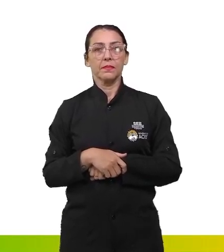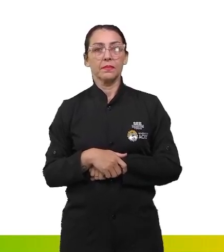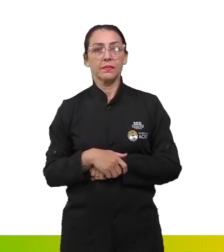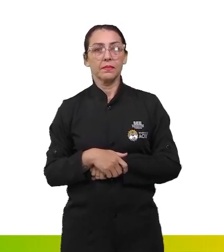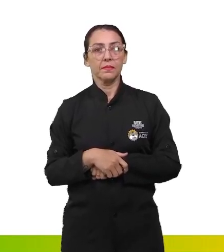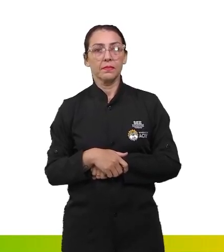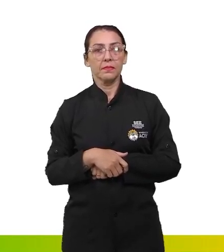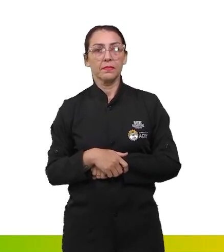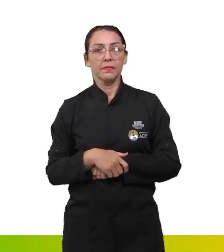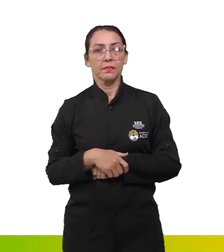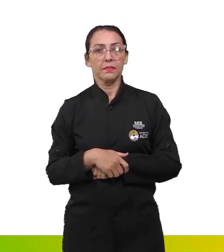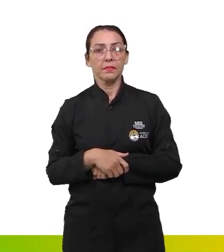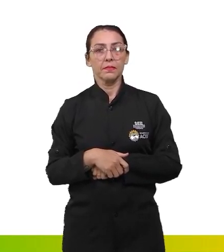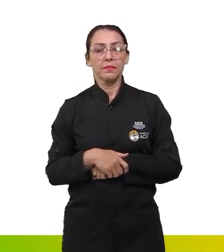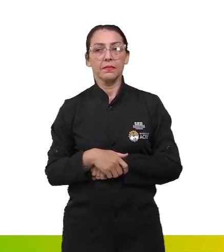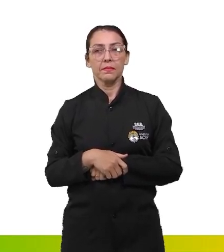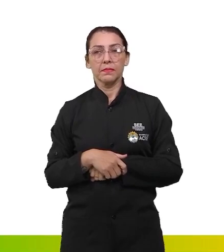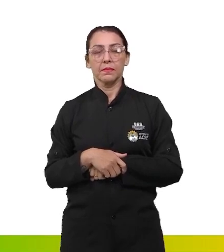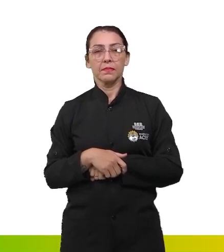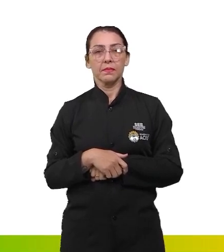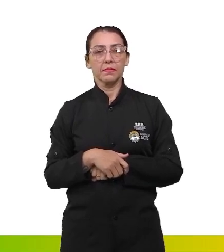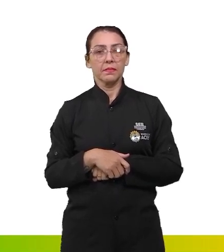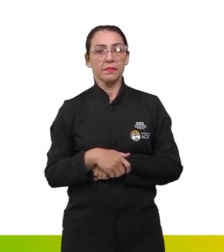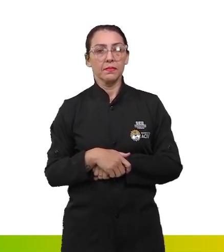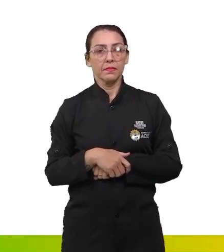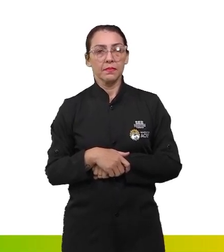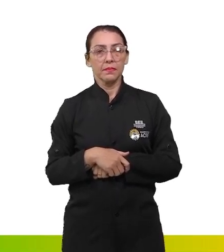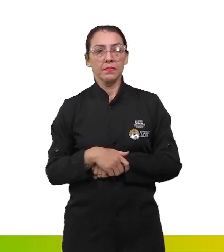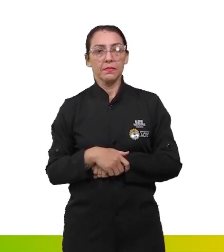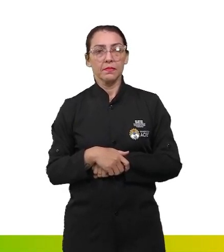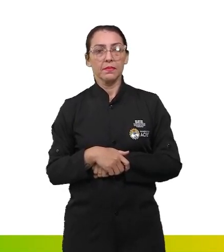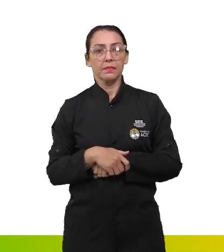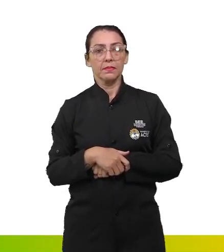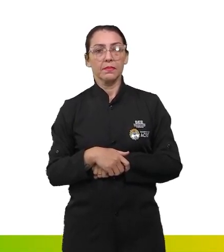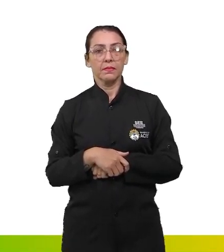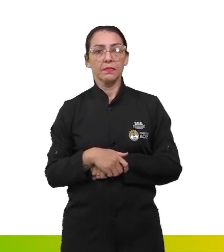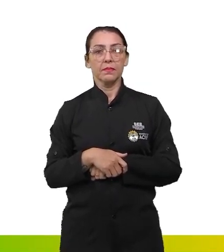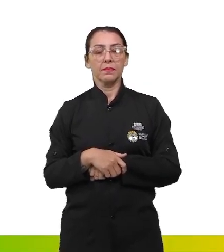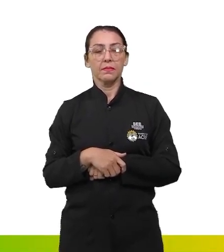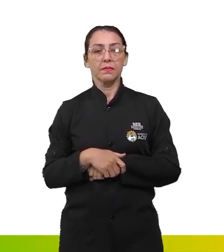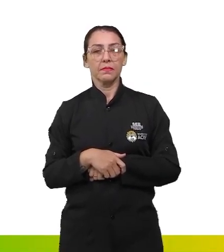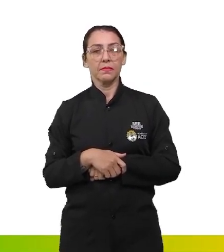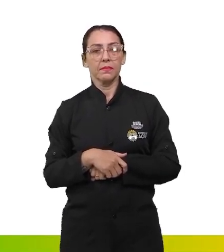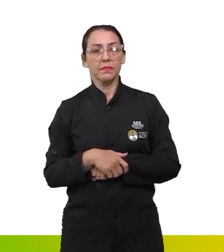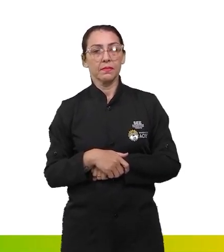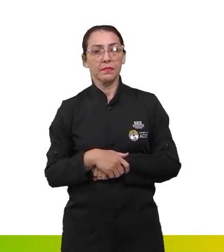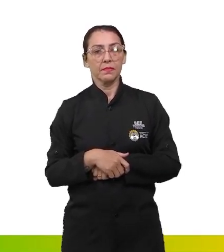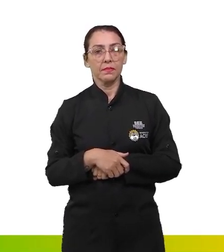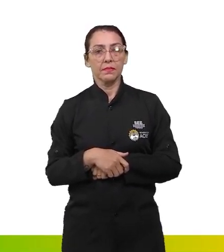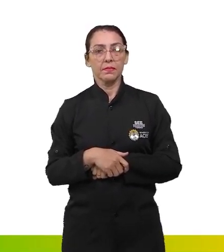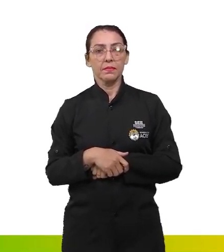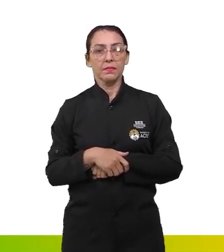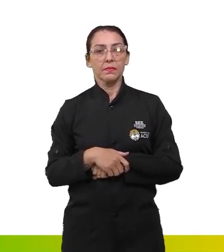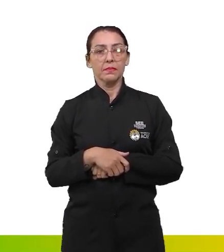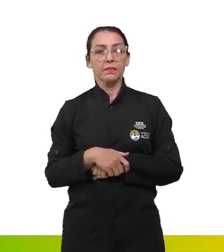Opa, perdão aqui, deixa o professor apanhar. Apanhou, legal.